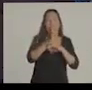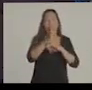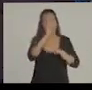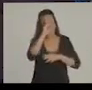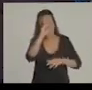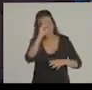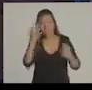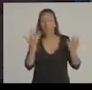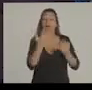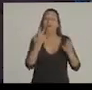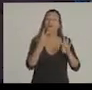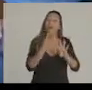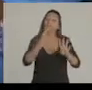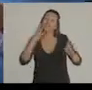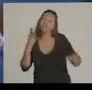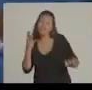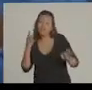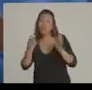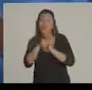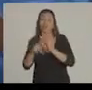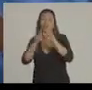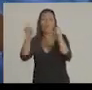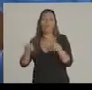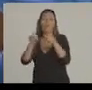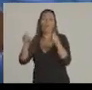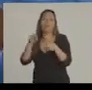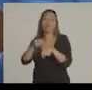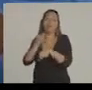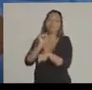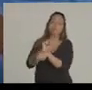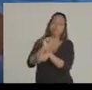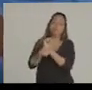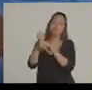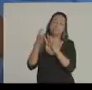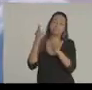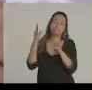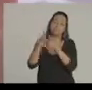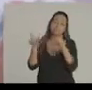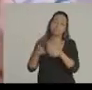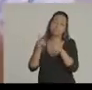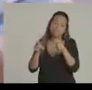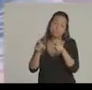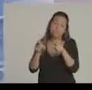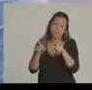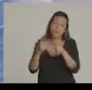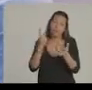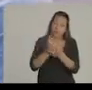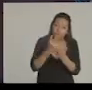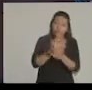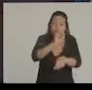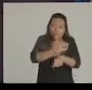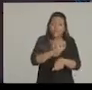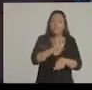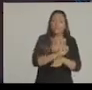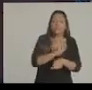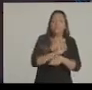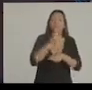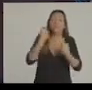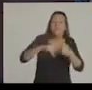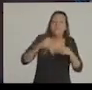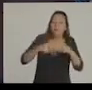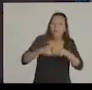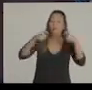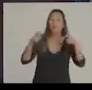não é ruim, mas ele não funciona. Porque lembra antigamente? As filas eram todas nos Sim. hospitais. Aí a fila agora está no computador. Mas